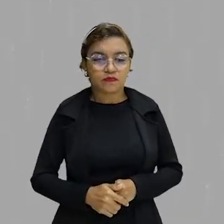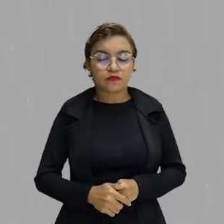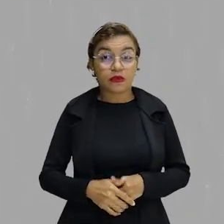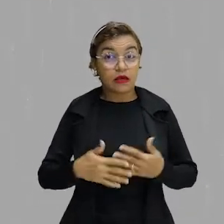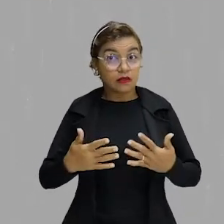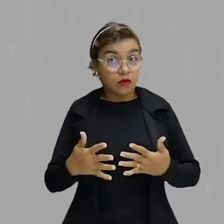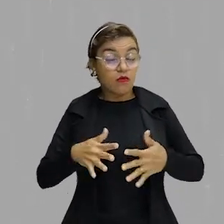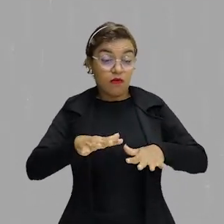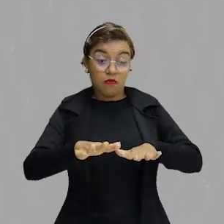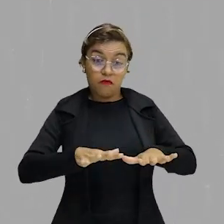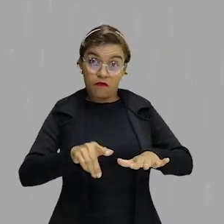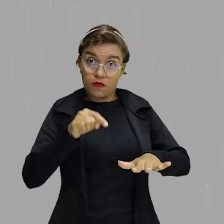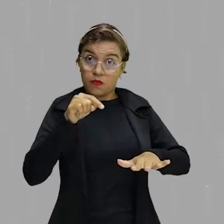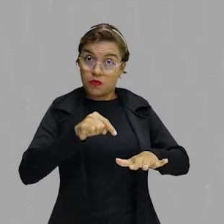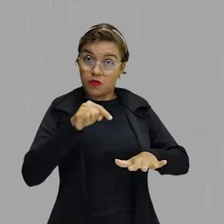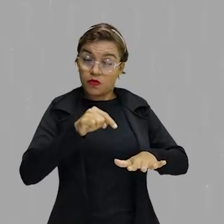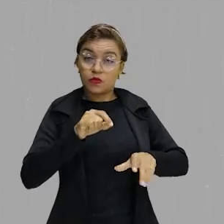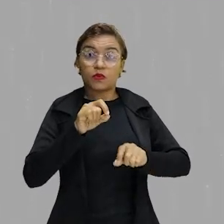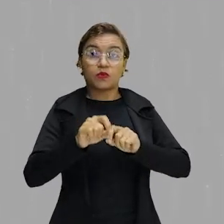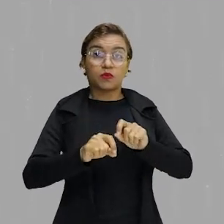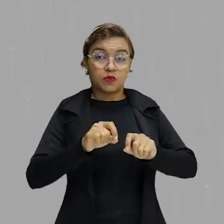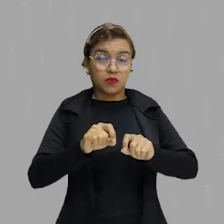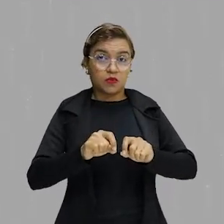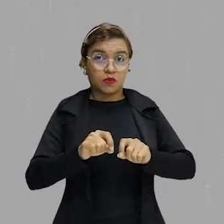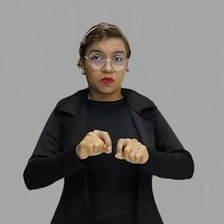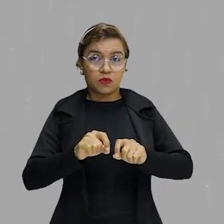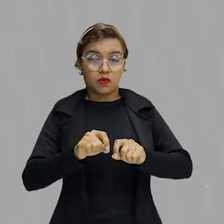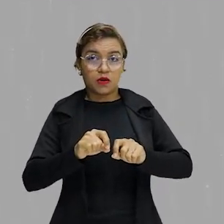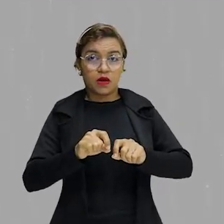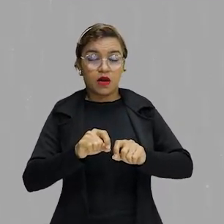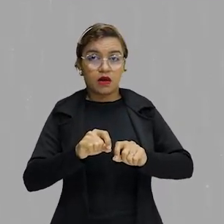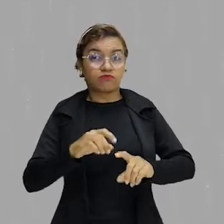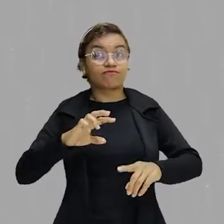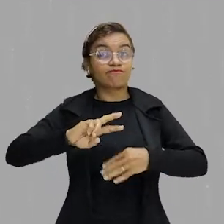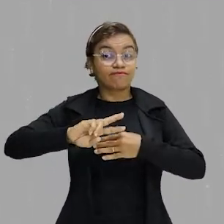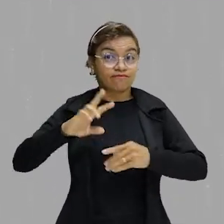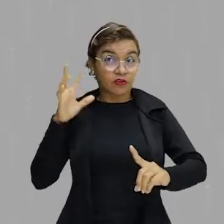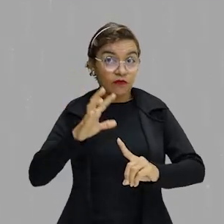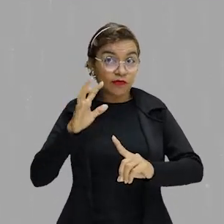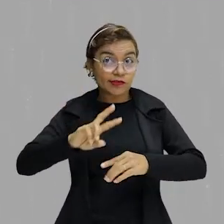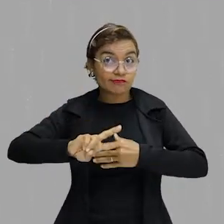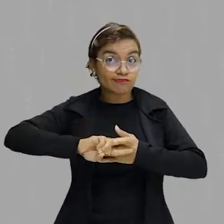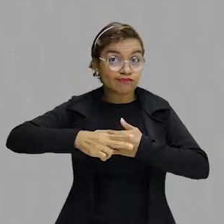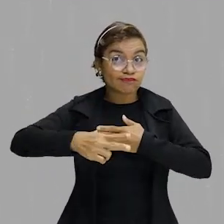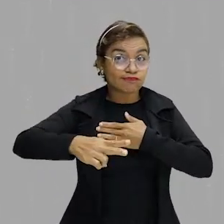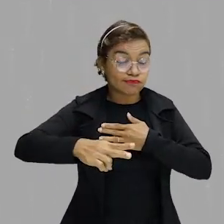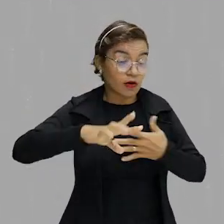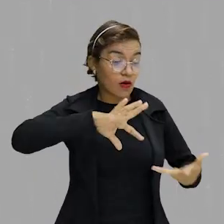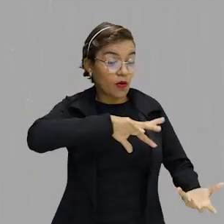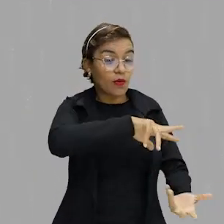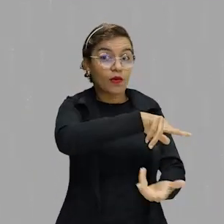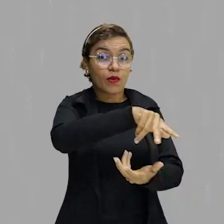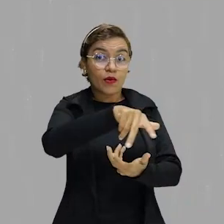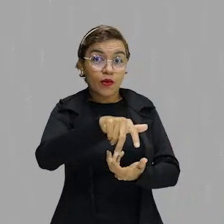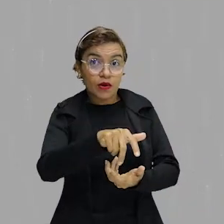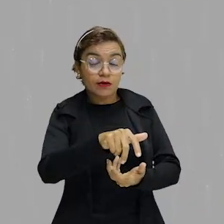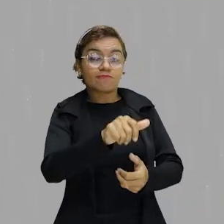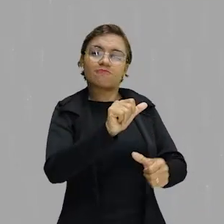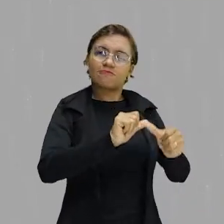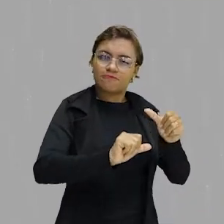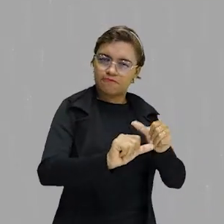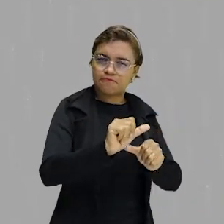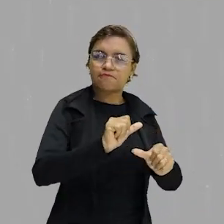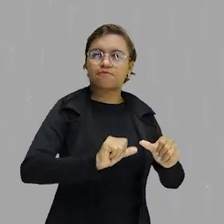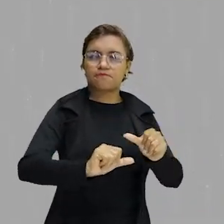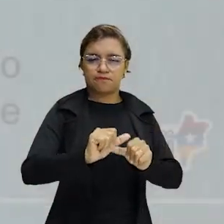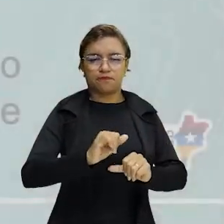essa movimentação, que é uma movimentação brusca, ela vai trazer consequências de modelação para a superfície terrestre,